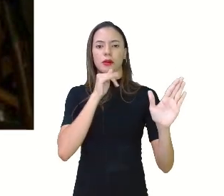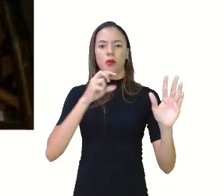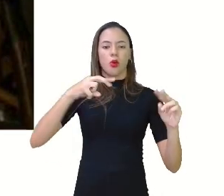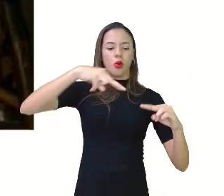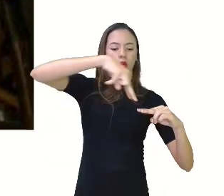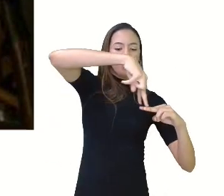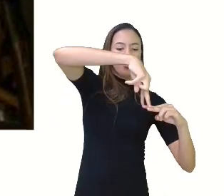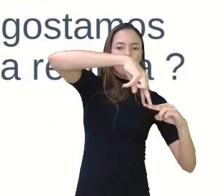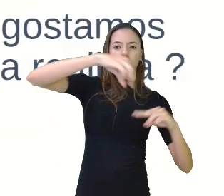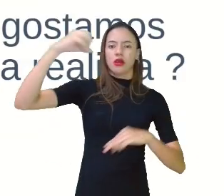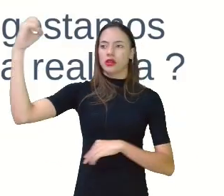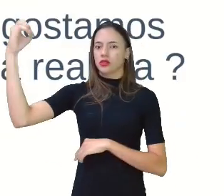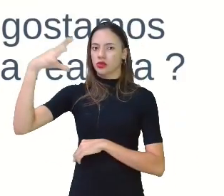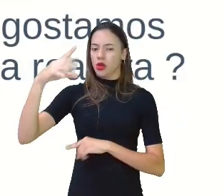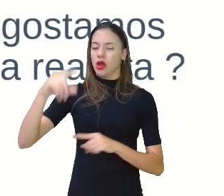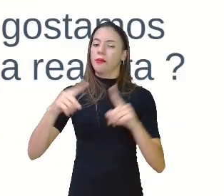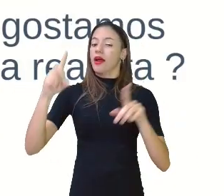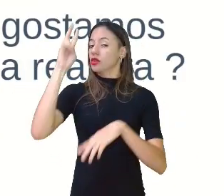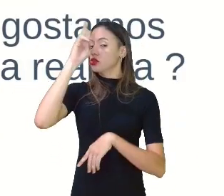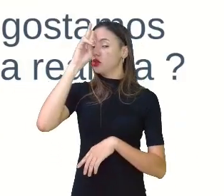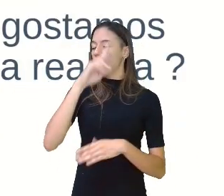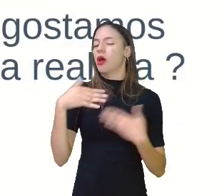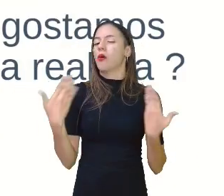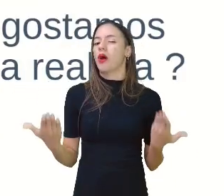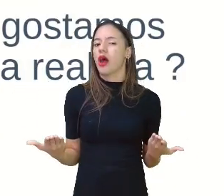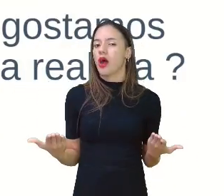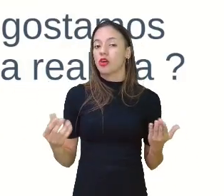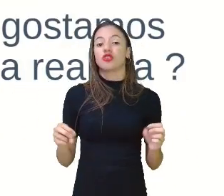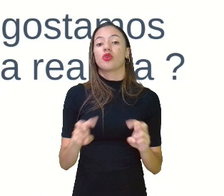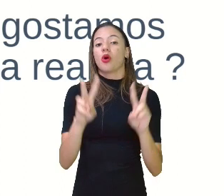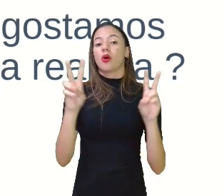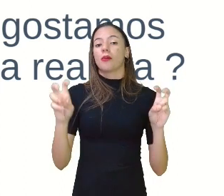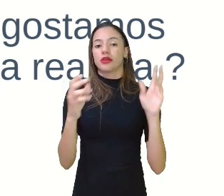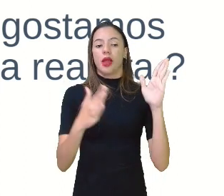sombra? Mas a historinha que eu tenho para contar para vocês é a história da pintura.